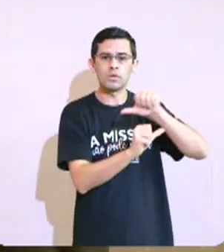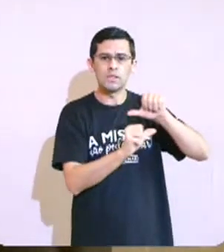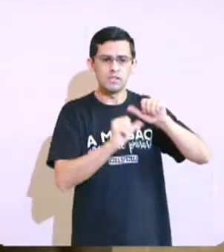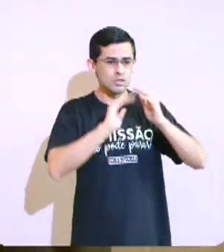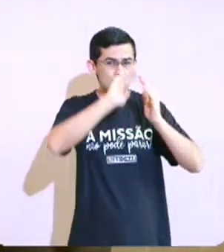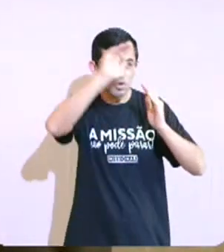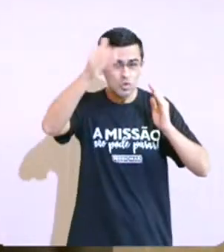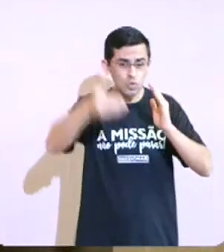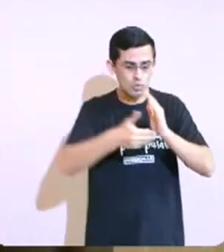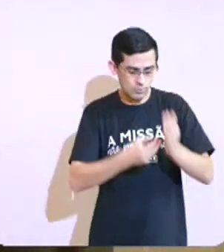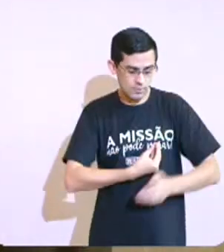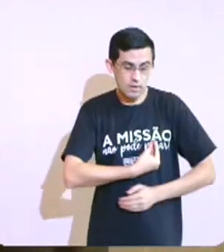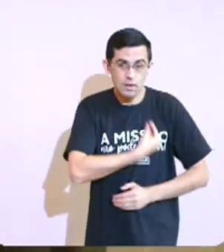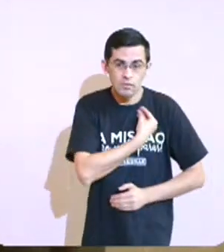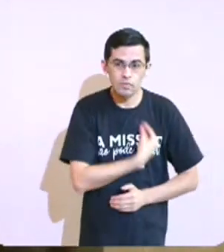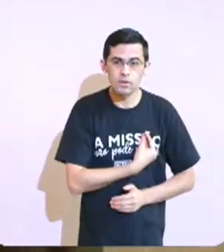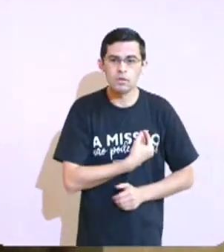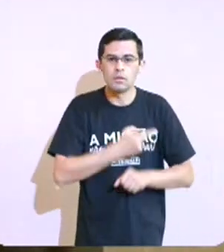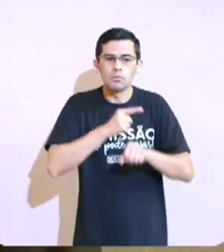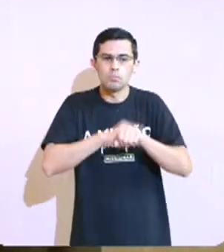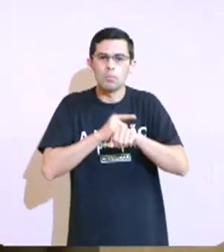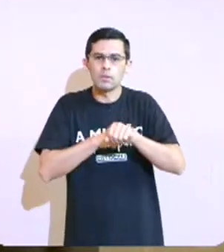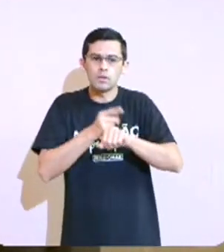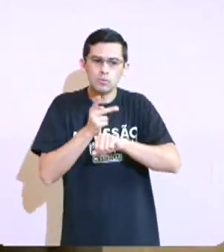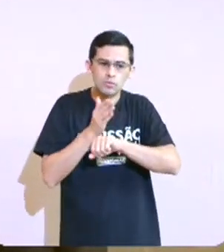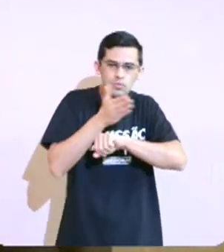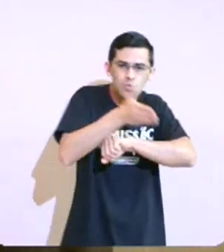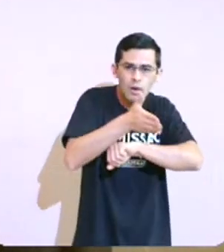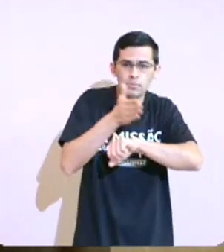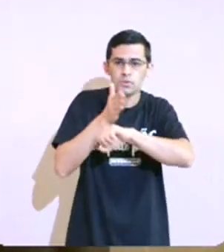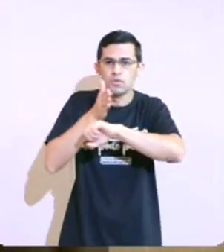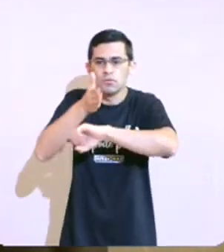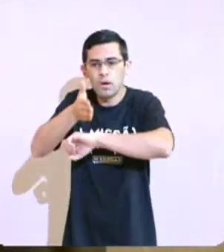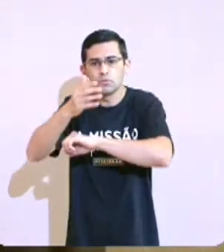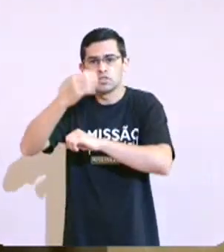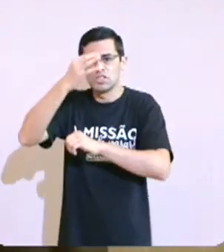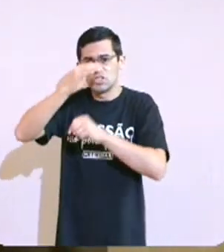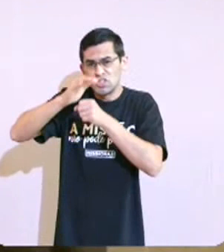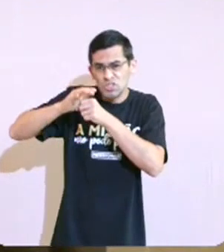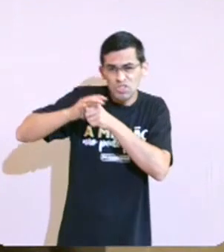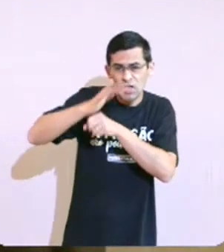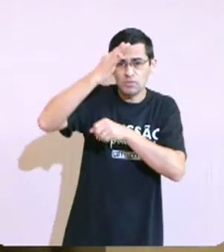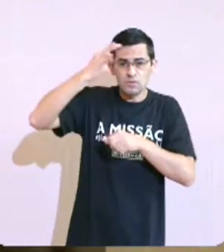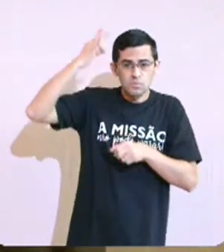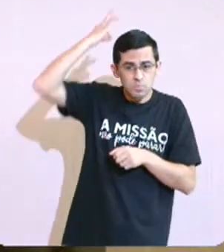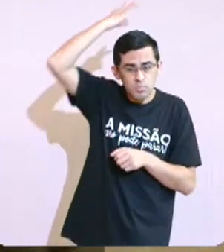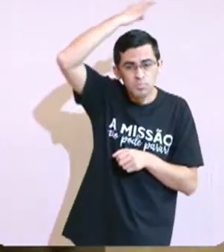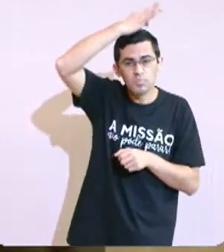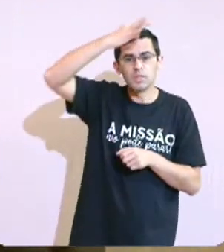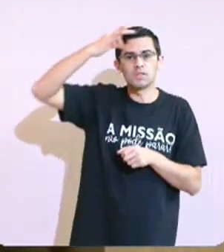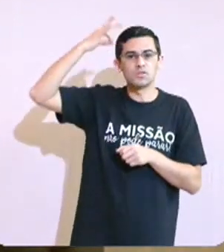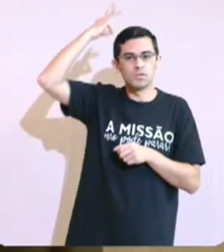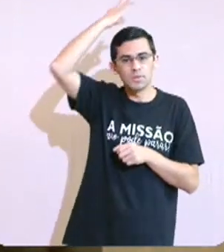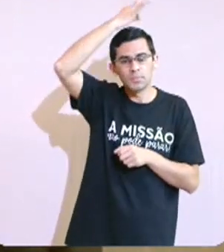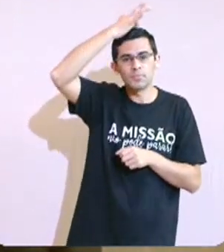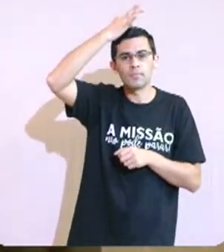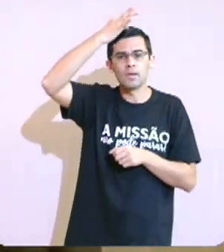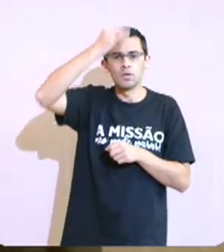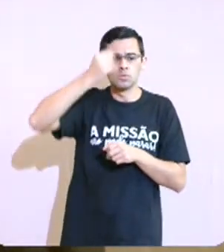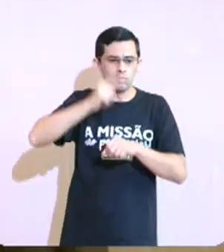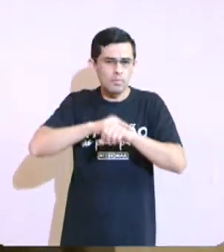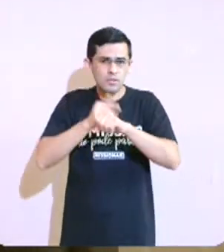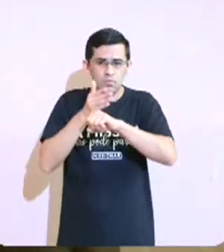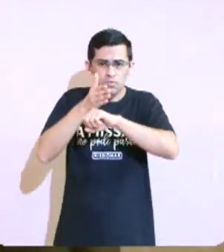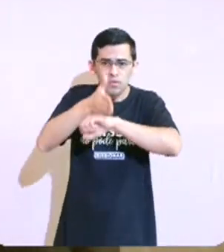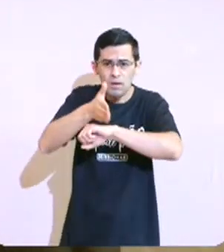integral. Quando nós vamos cheios do Espírito Santo para a nossa zona de diálogo com os